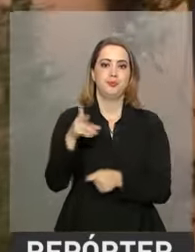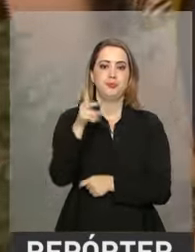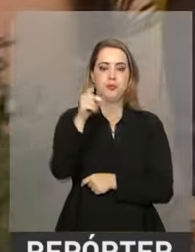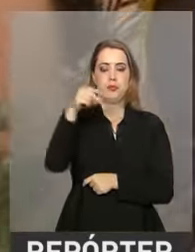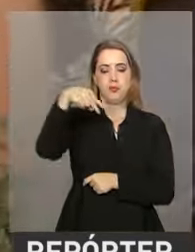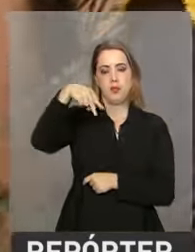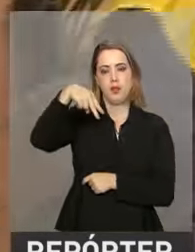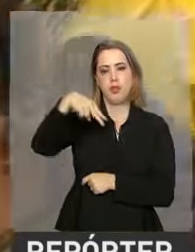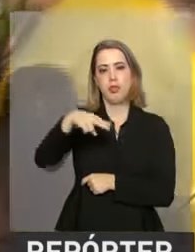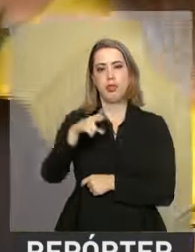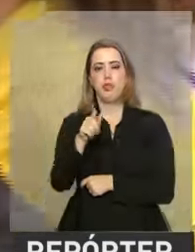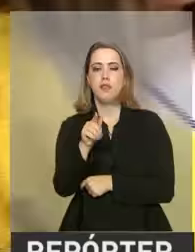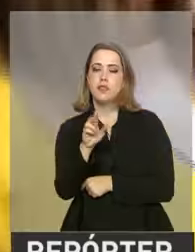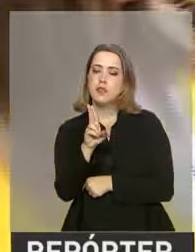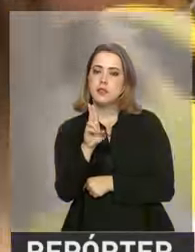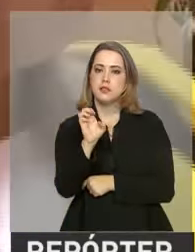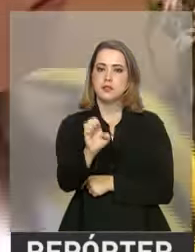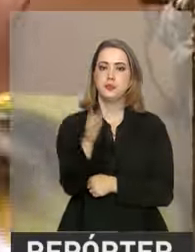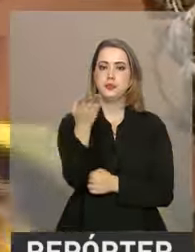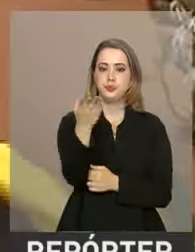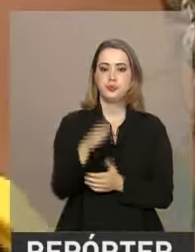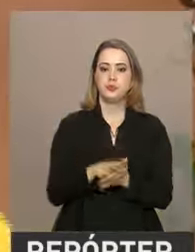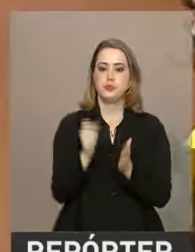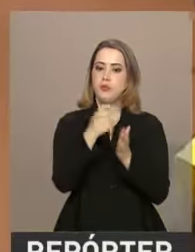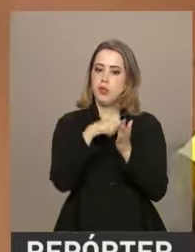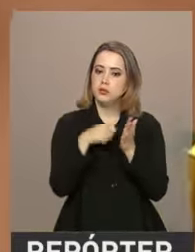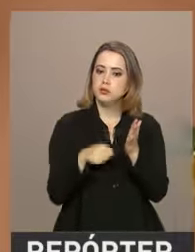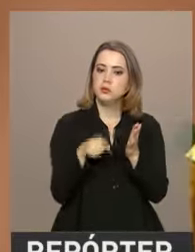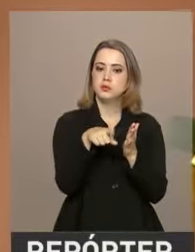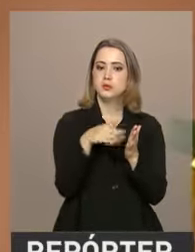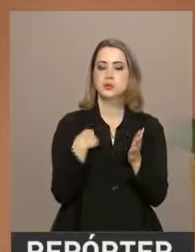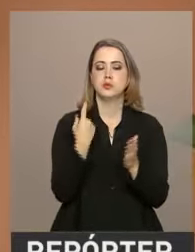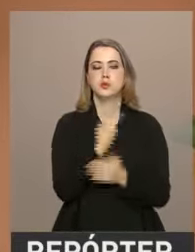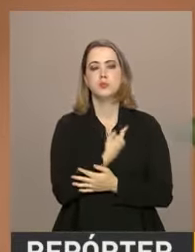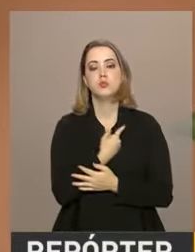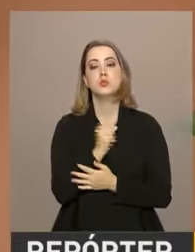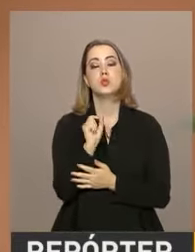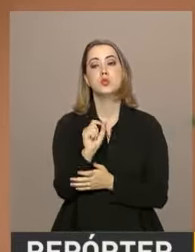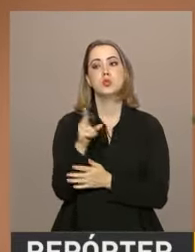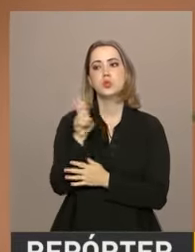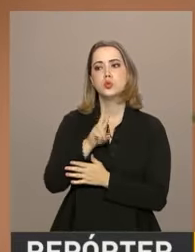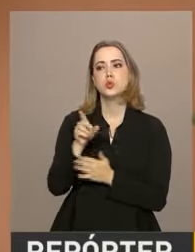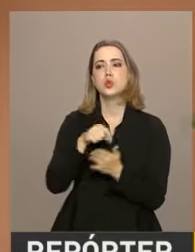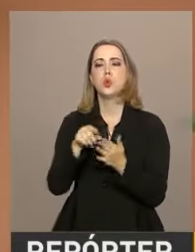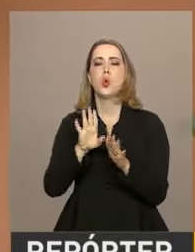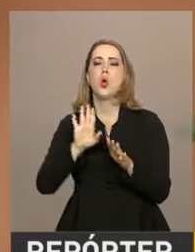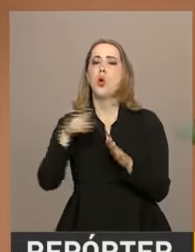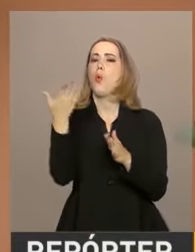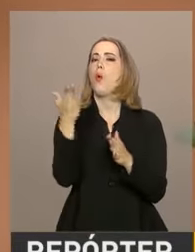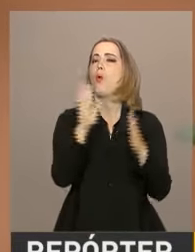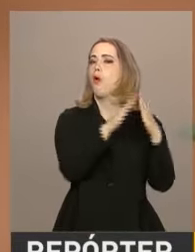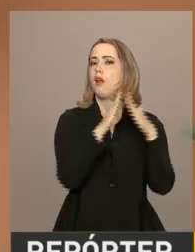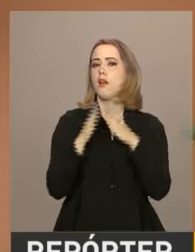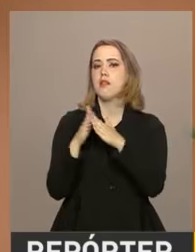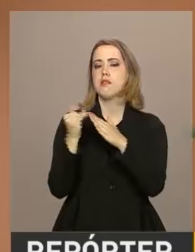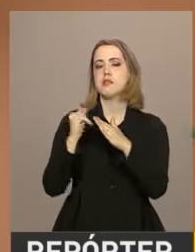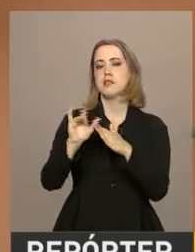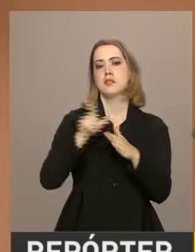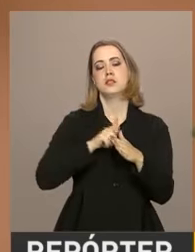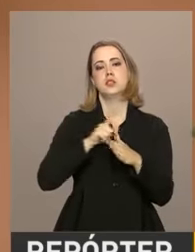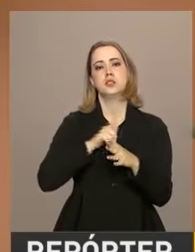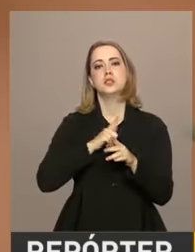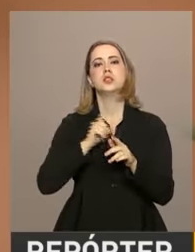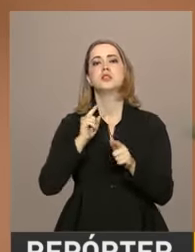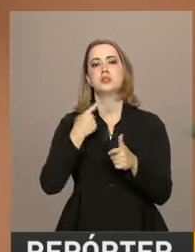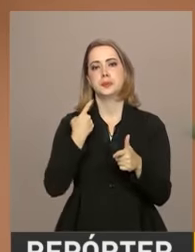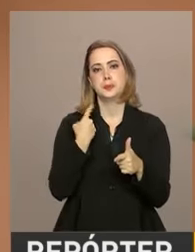vocês colocam como é que é o acompanhamento então a gente coloca casa trabalhada se ela tem alguma coisa